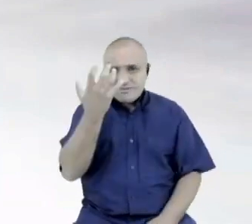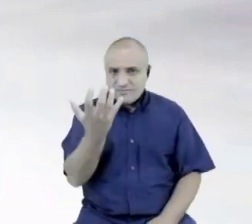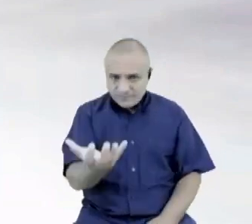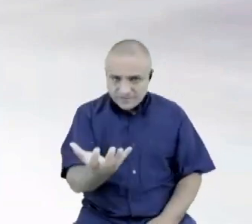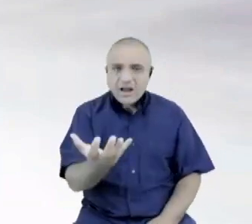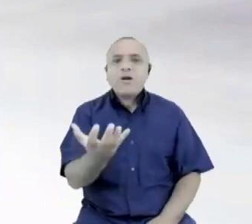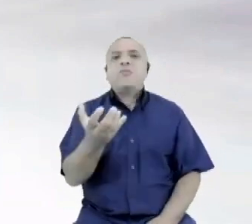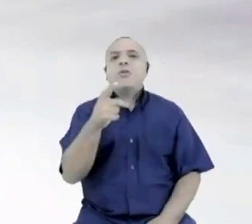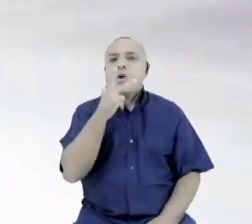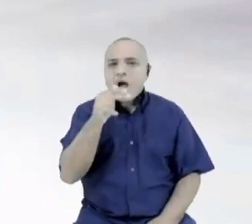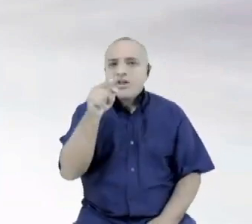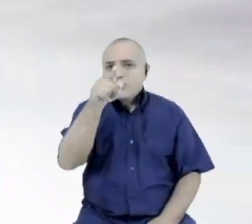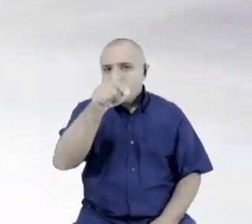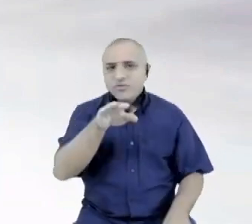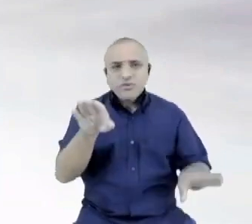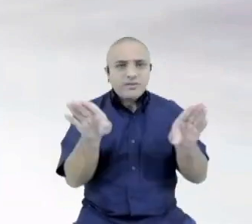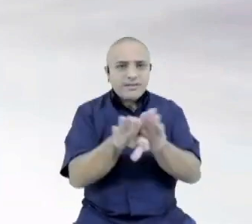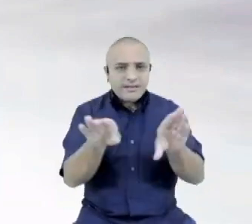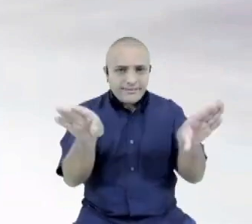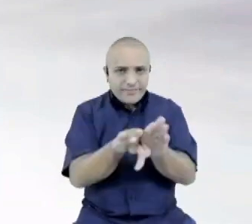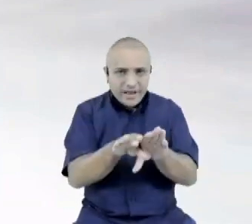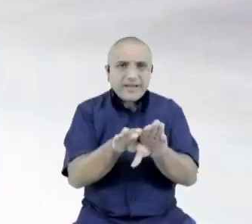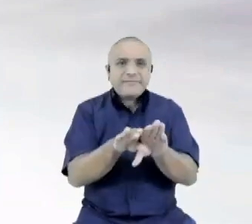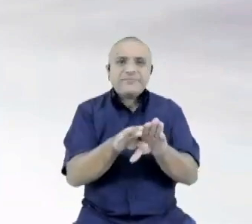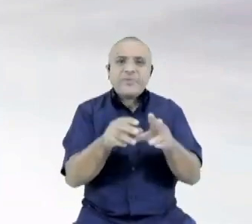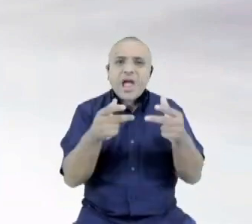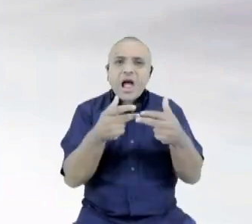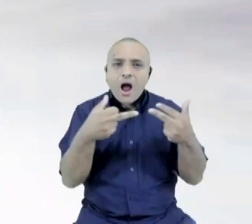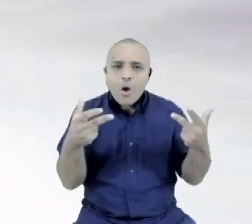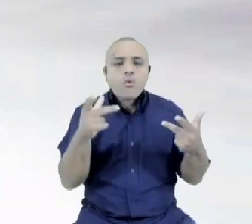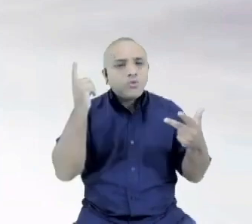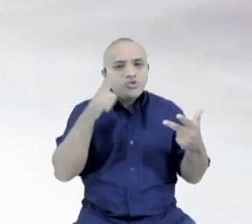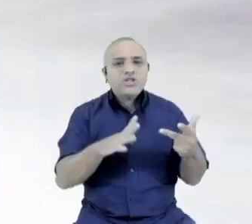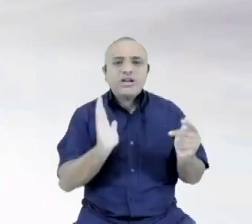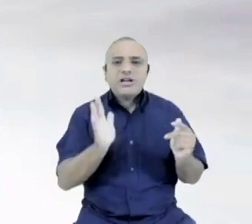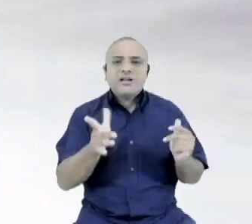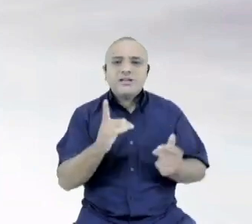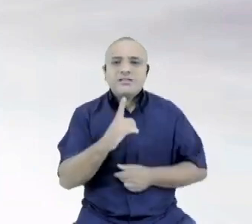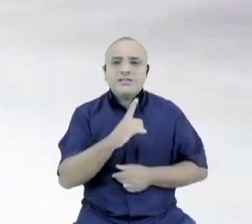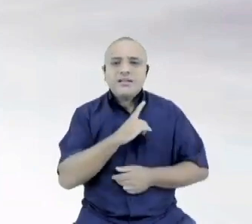Então, acho que isso também, né, é algo que a gente já vê